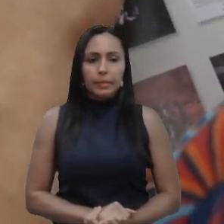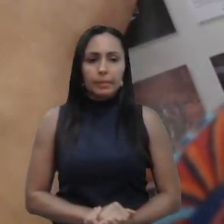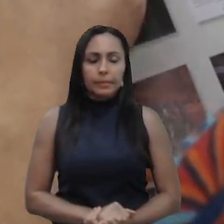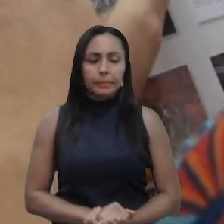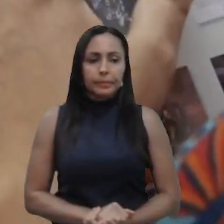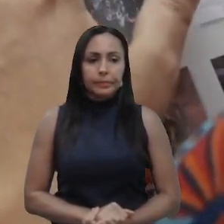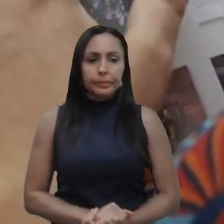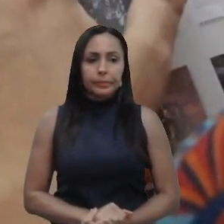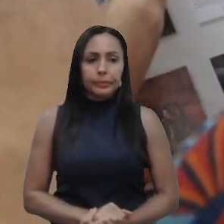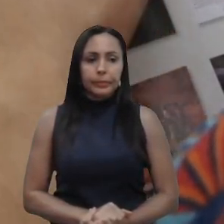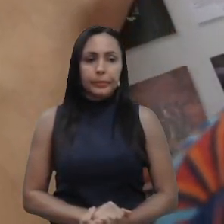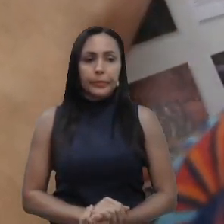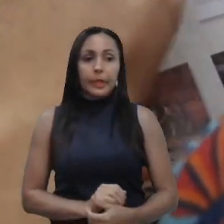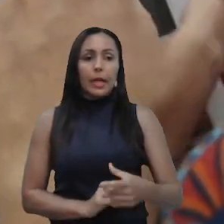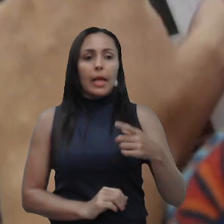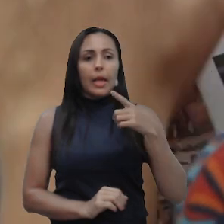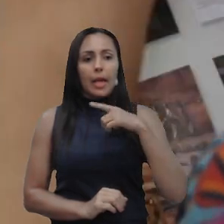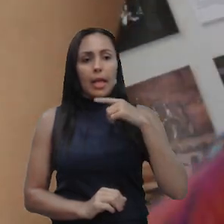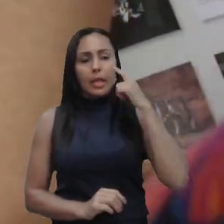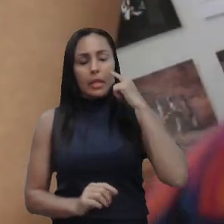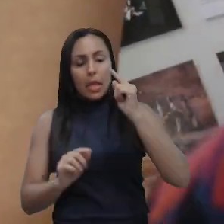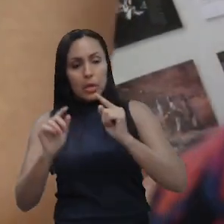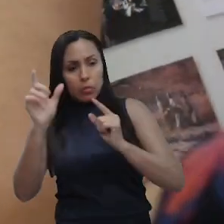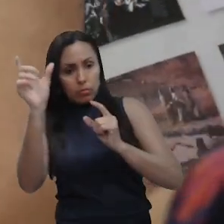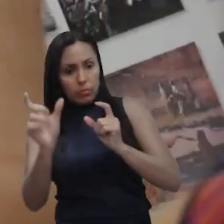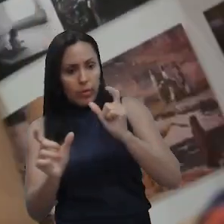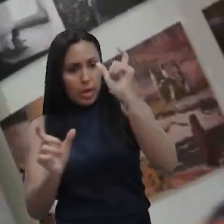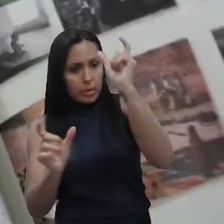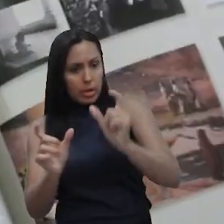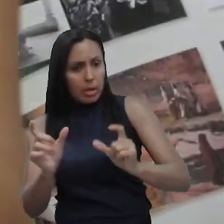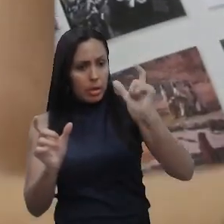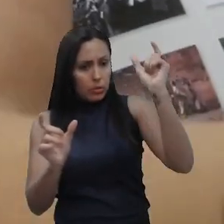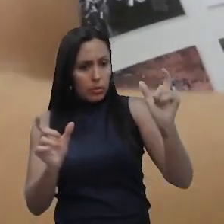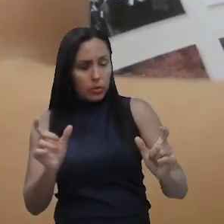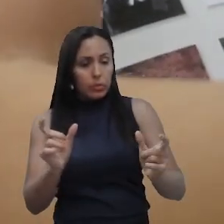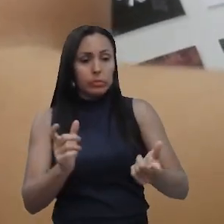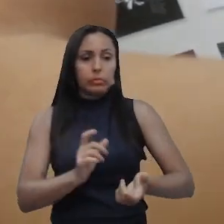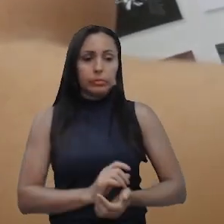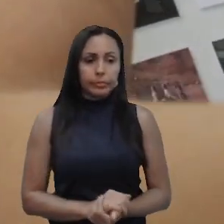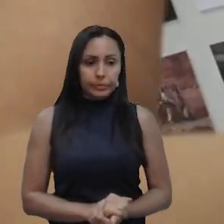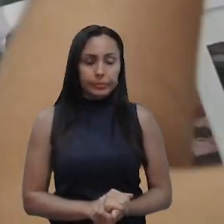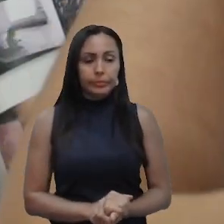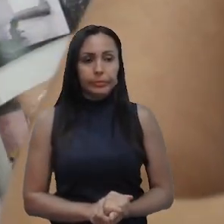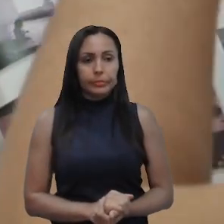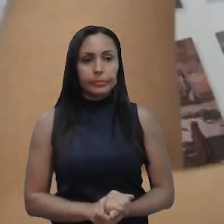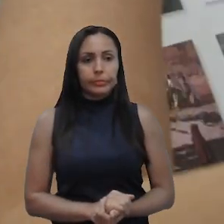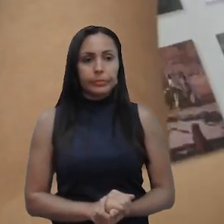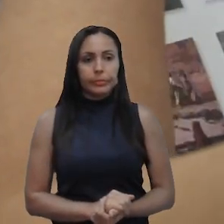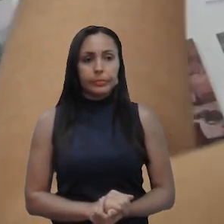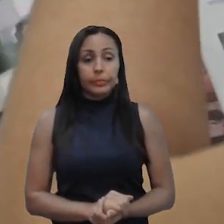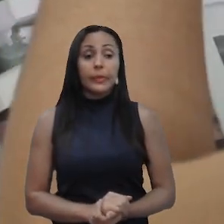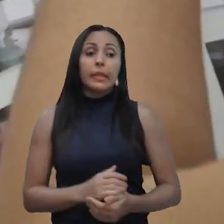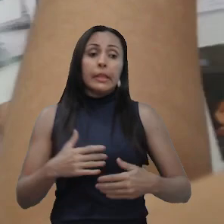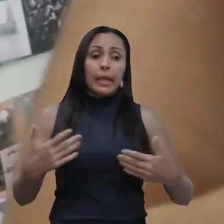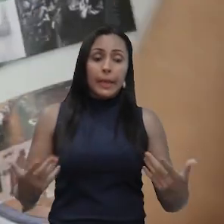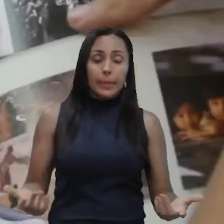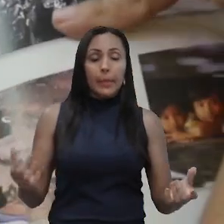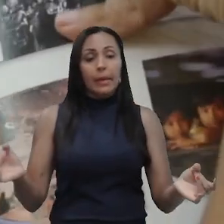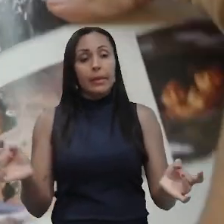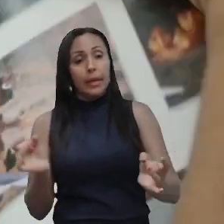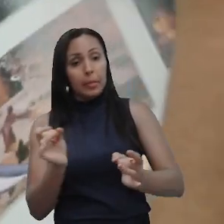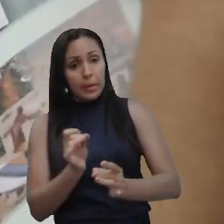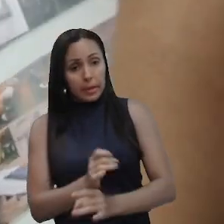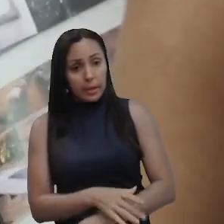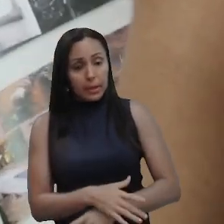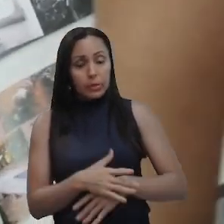tem um enviesado, tá na diagonal essas colunas. São colunas muito interessantes. E aí, para terminar,